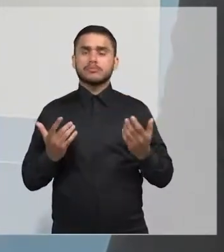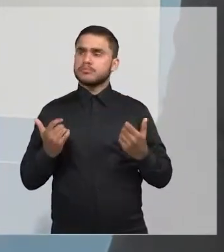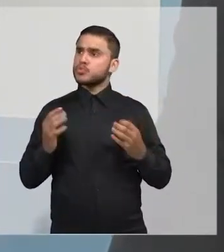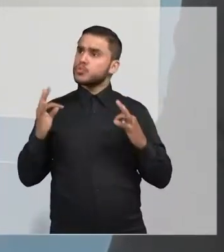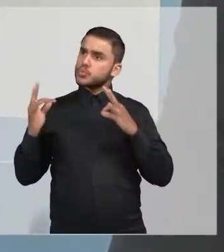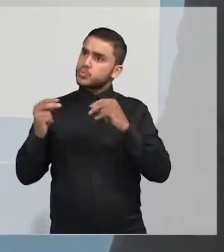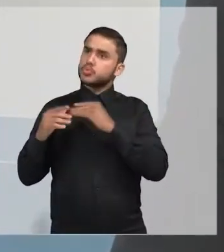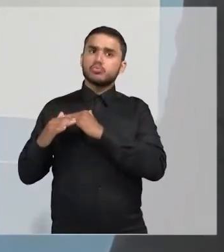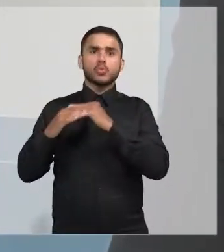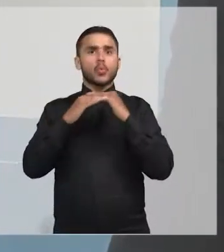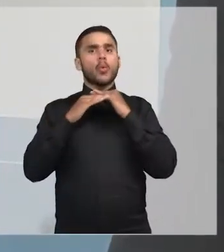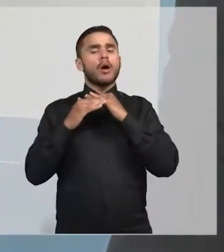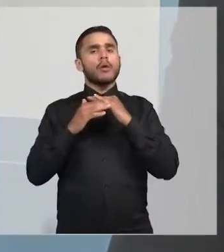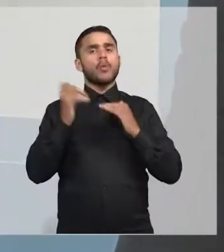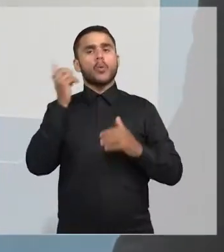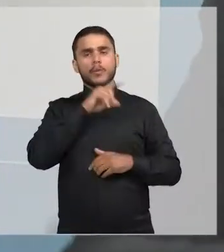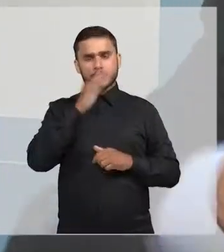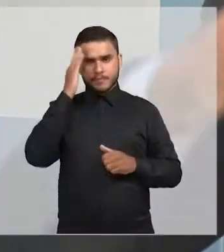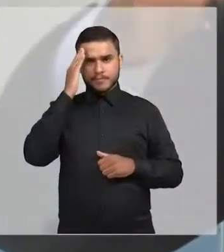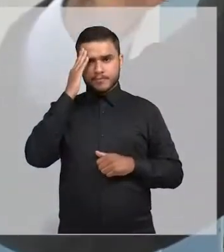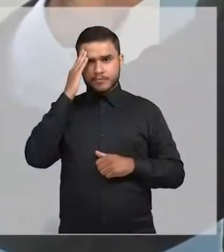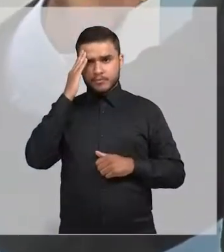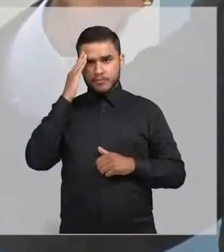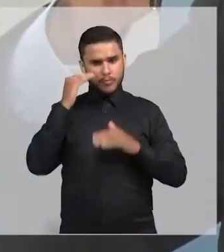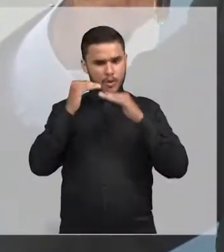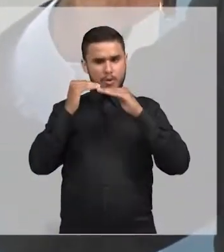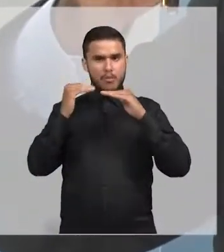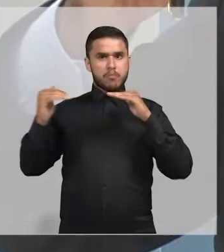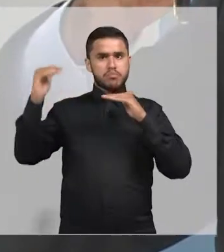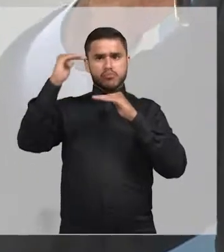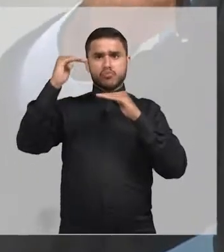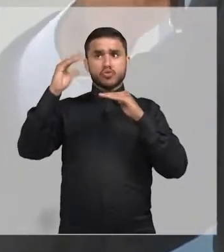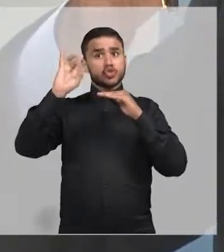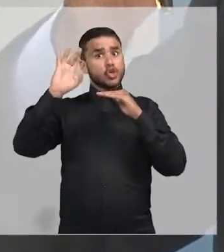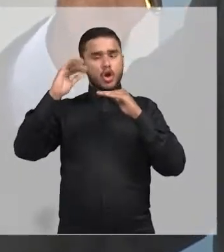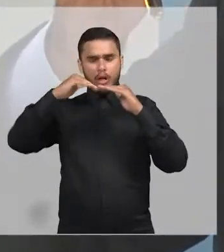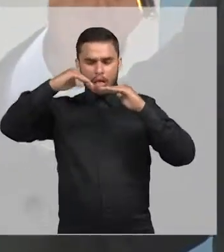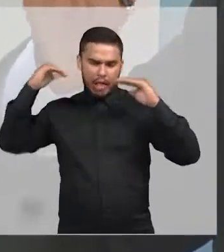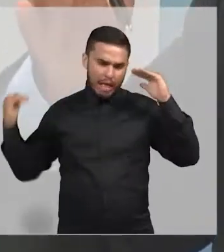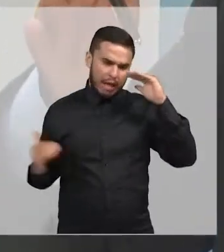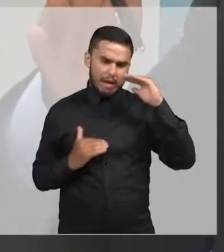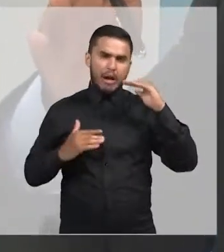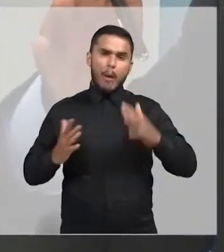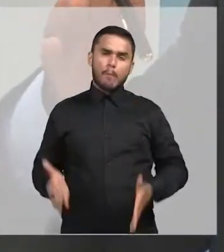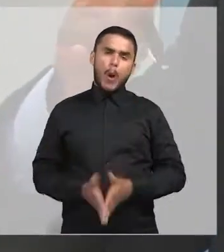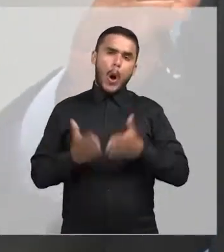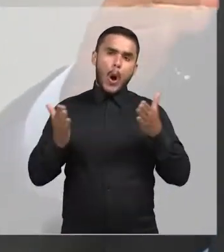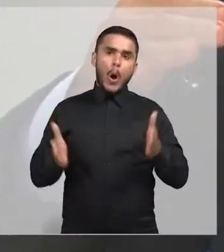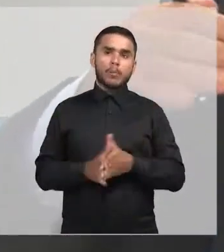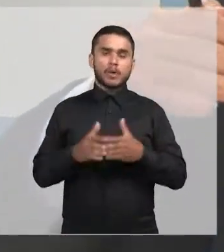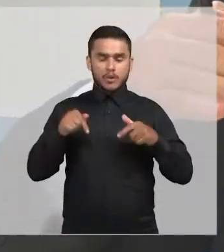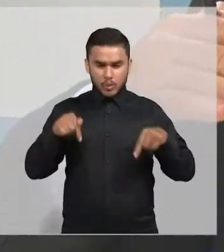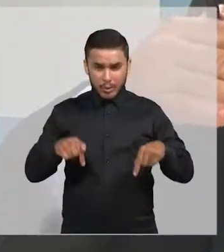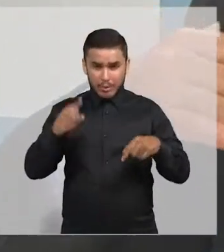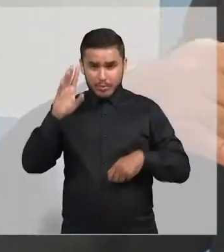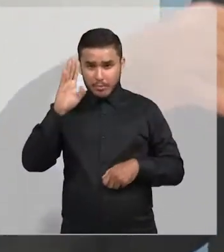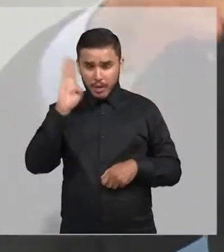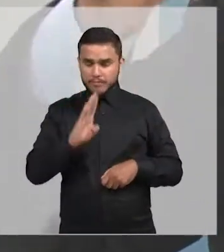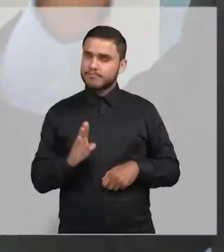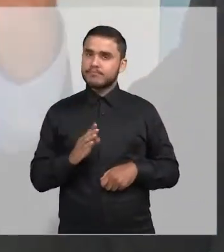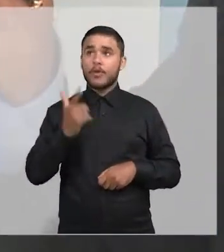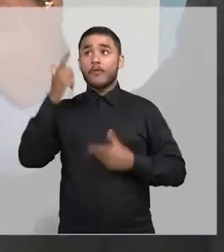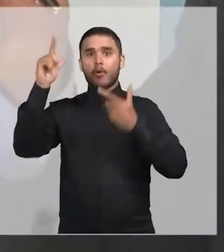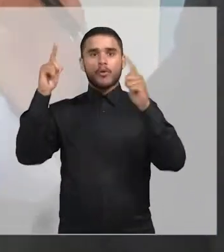alta. Também não tem esse fosso que tem no Brasil entre o